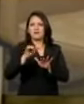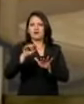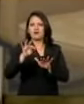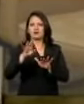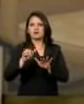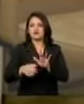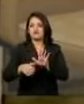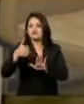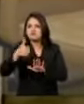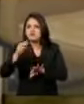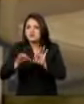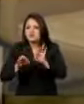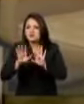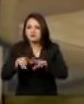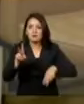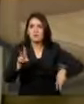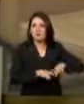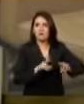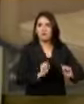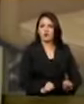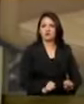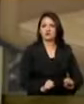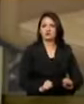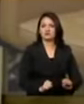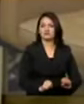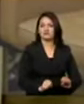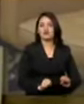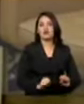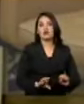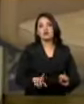mais especial, após a confirmação